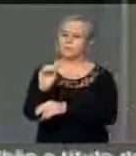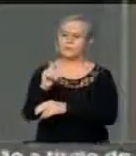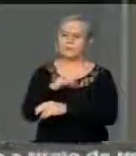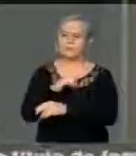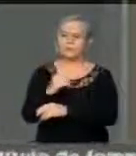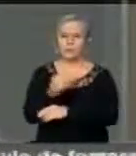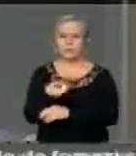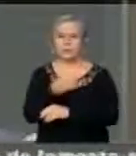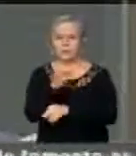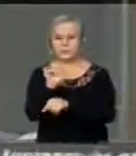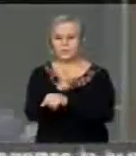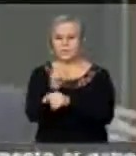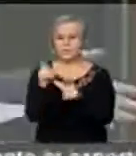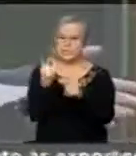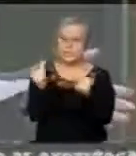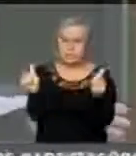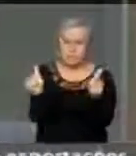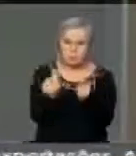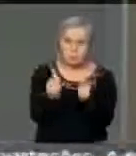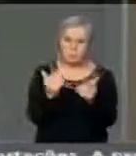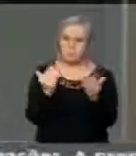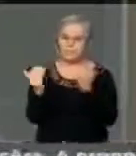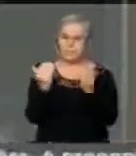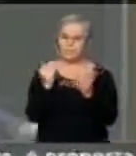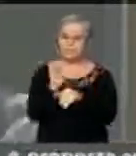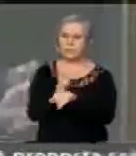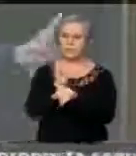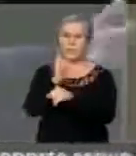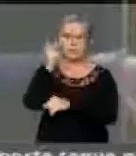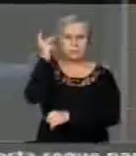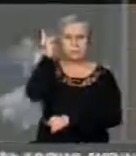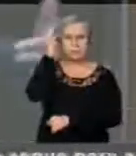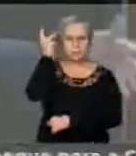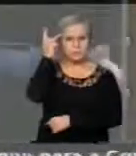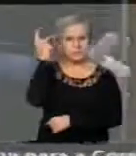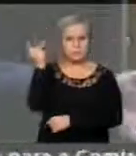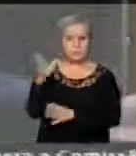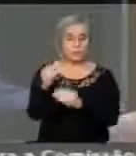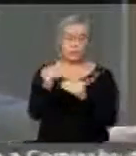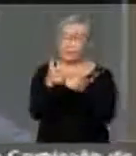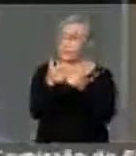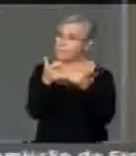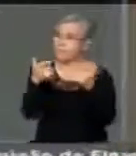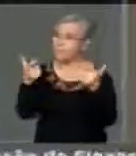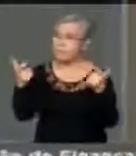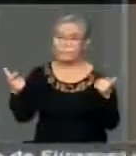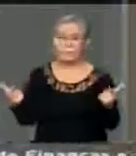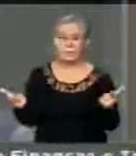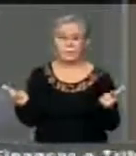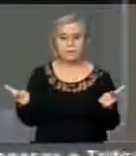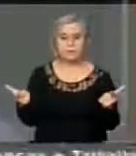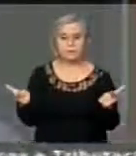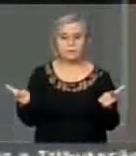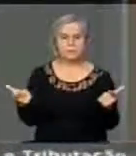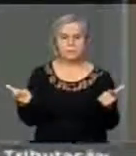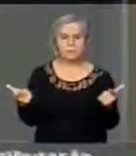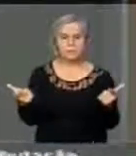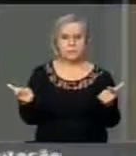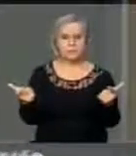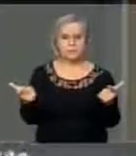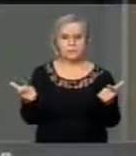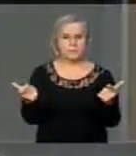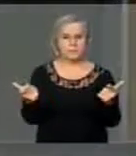pequena em comparação ao estado de São Paulo, que é infinitamente maior do que o nosso estado, a sua frota